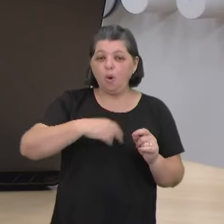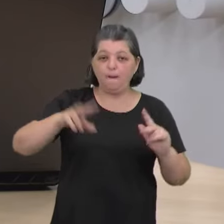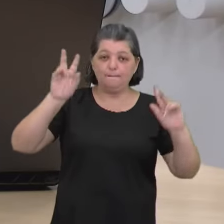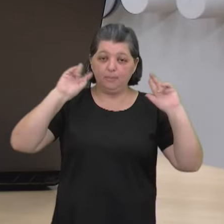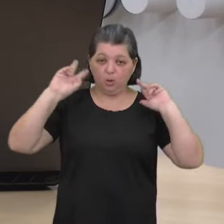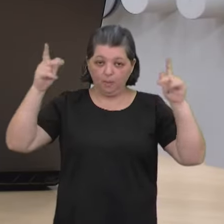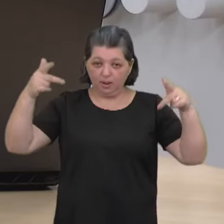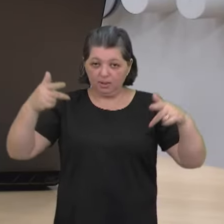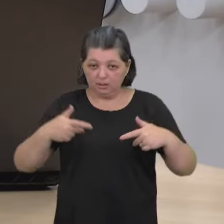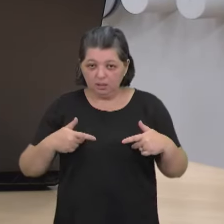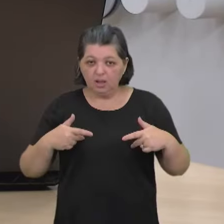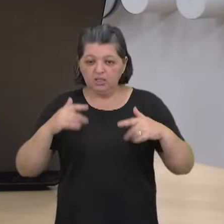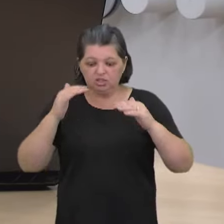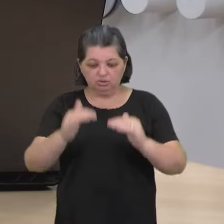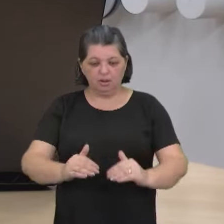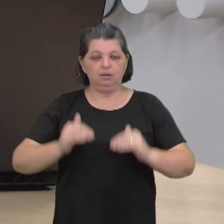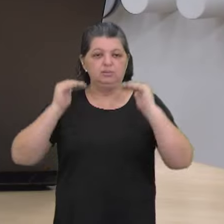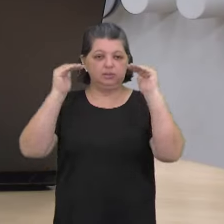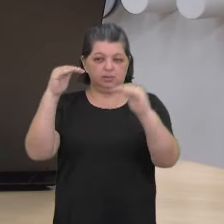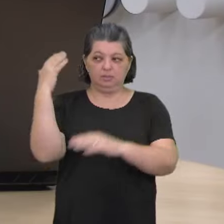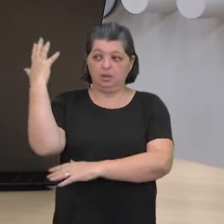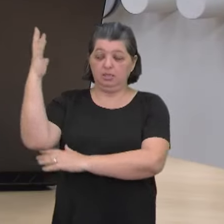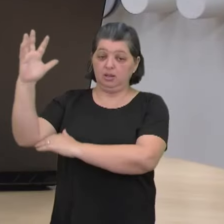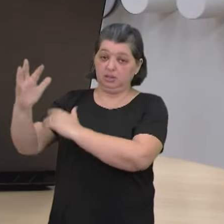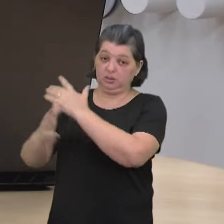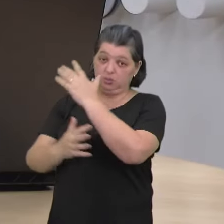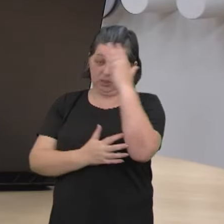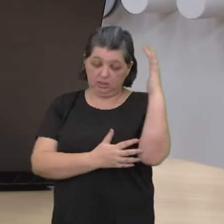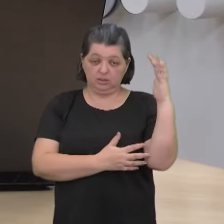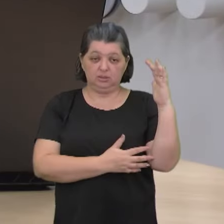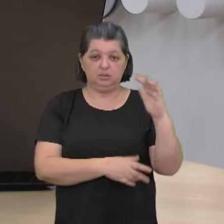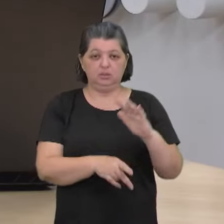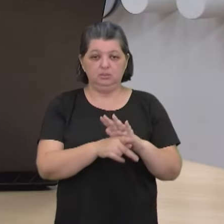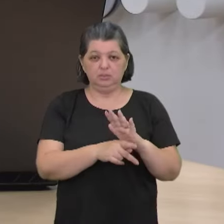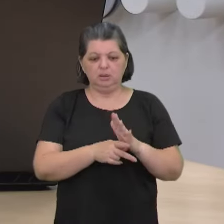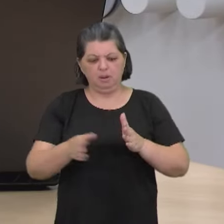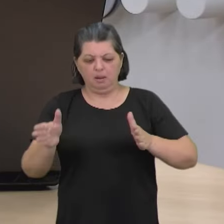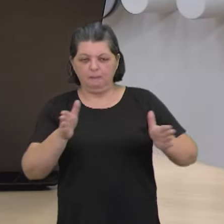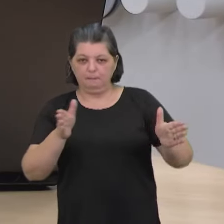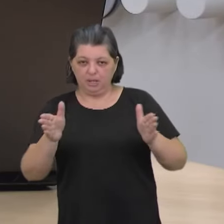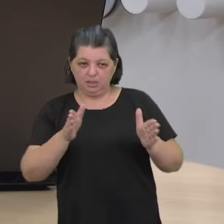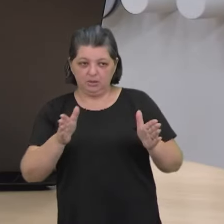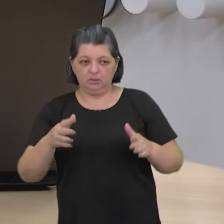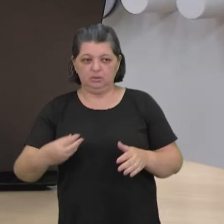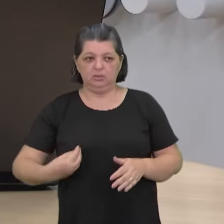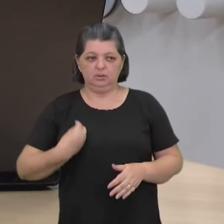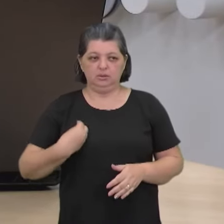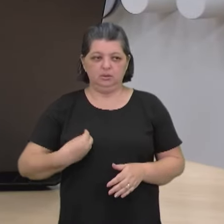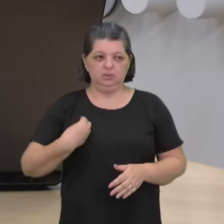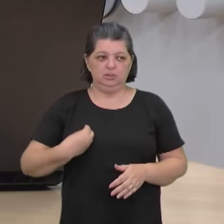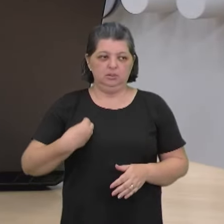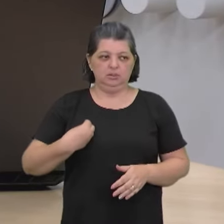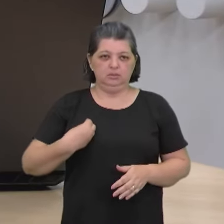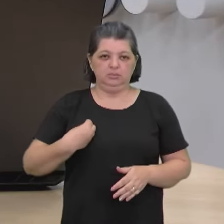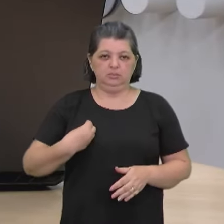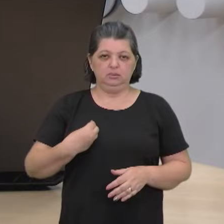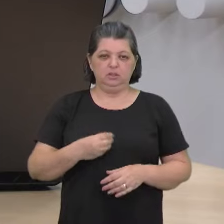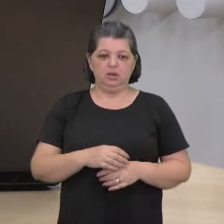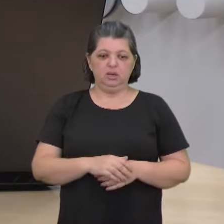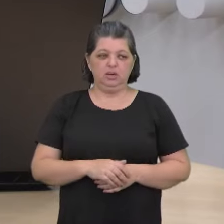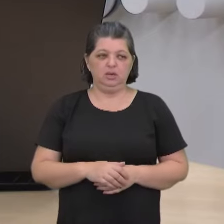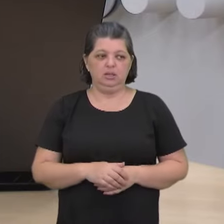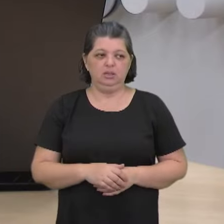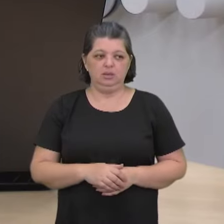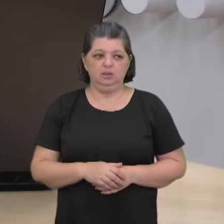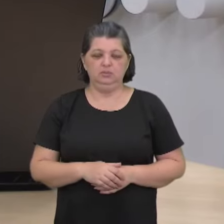humanidade, é superior à natureza, uma vez que chega um determinado momento de sua existência em que consegue subjugar,